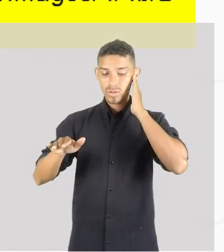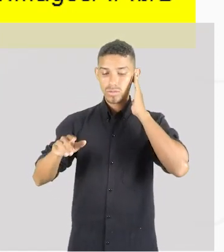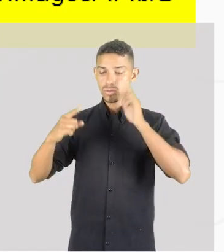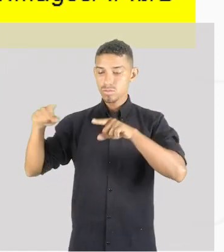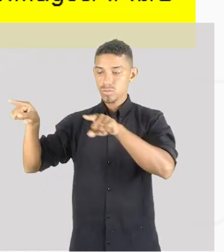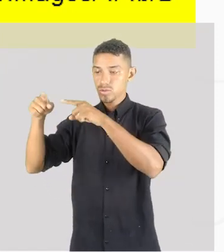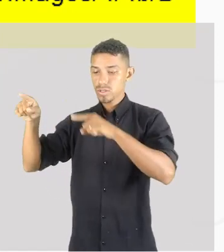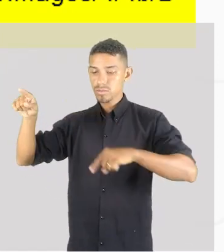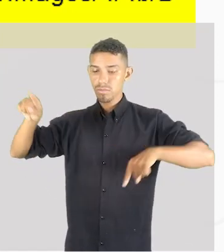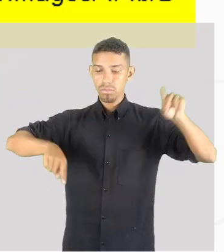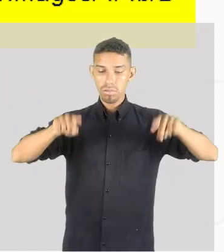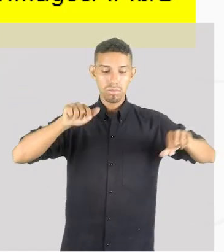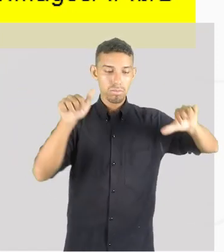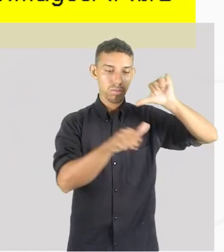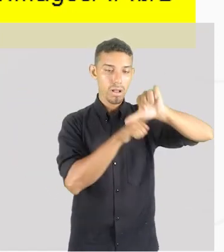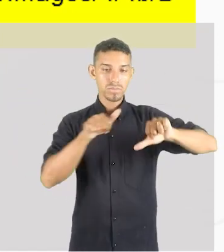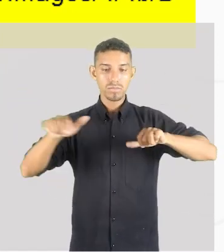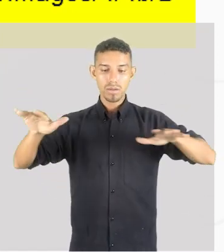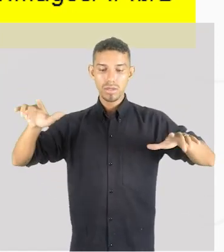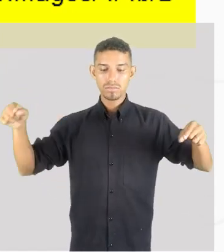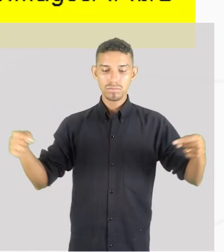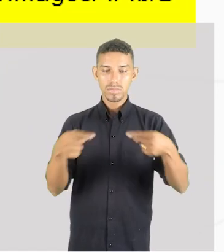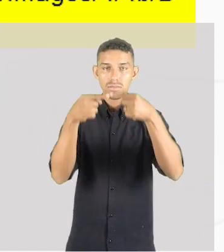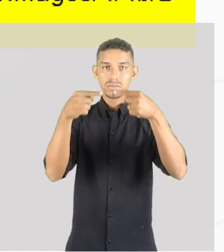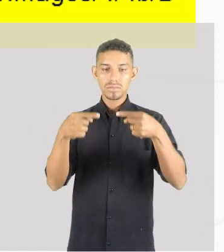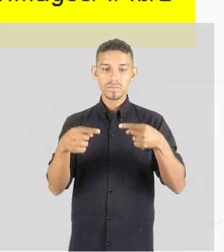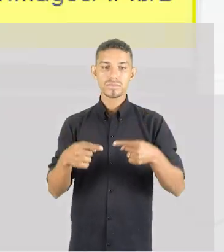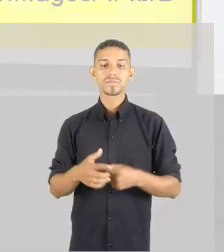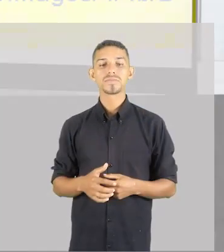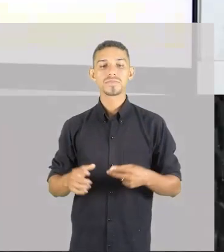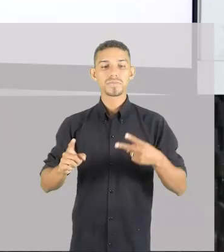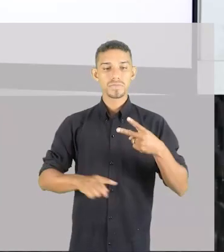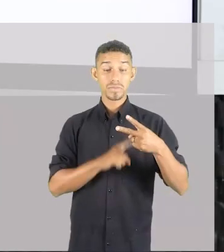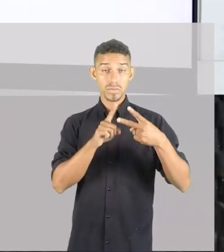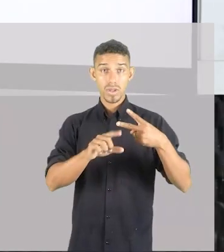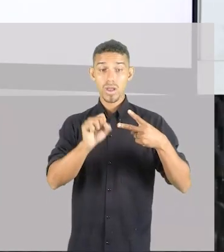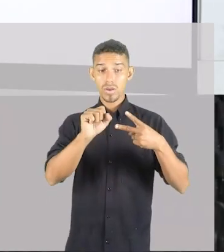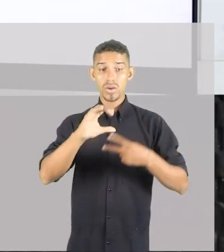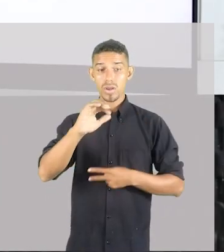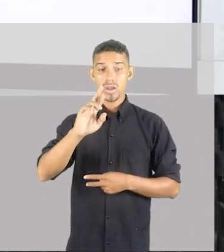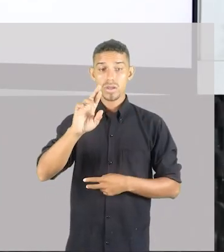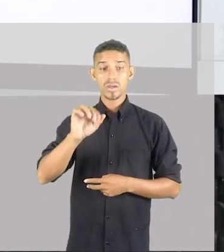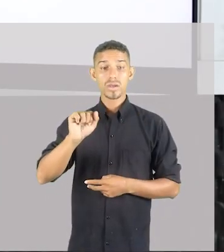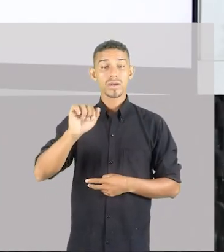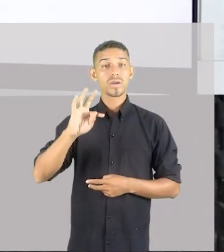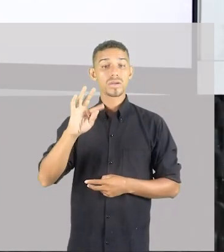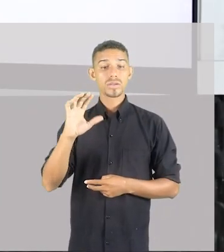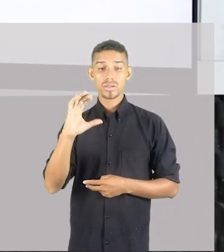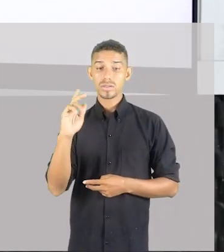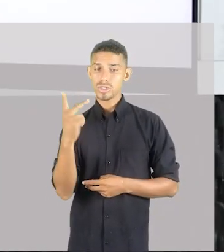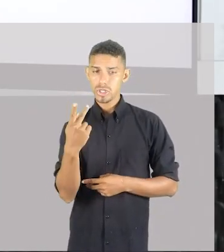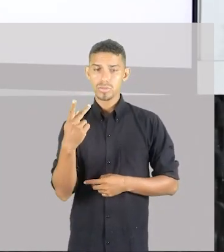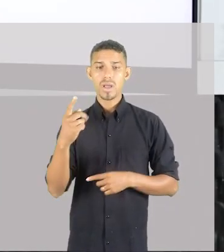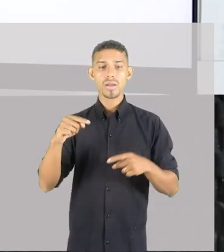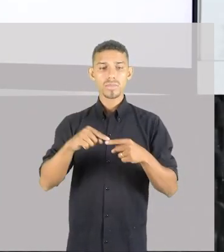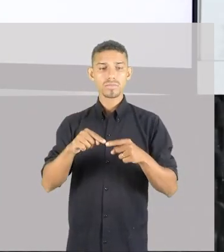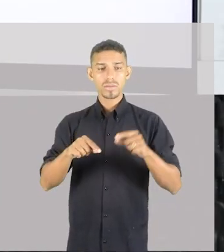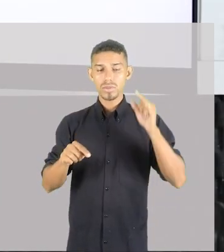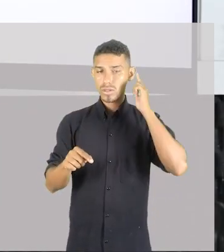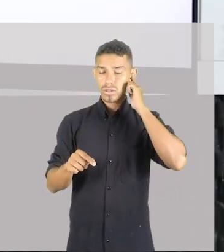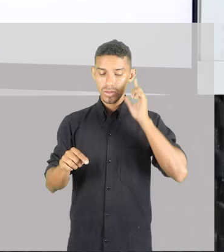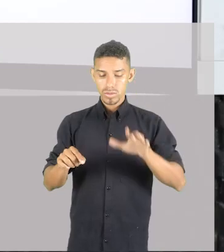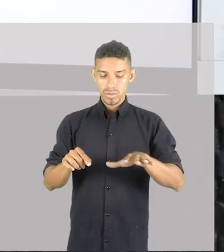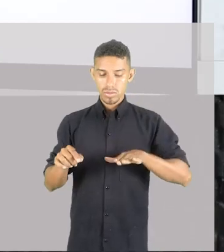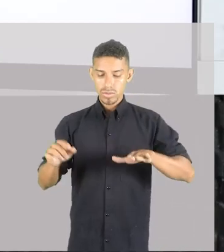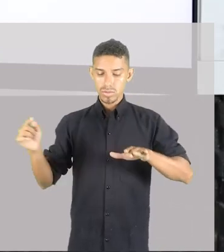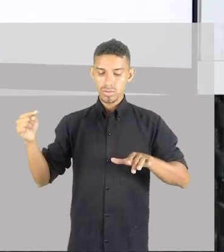e alterar para criar uma batida o Scratch que é um efeito sonoro um som provocado pel uma agulha de do